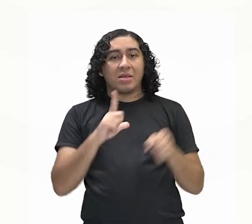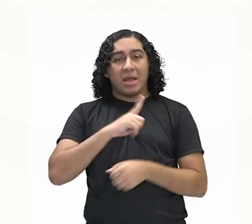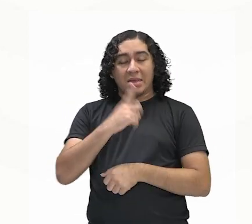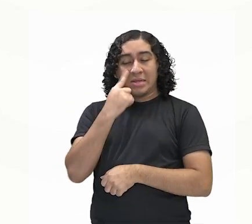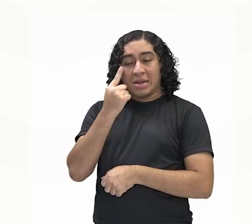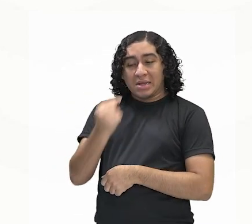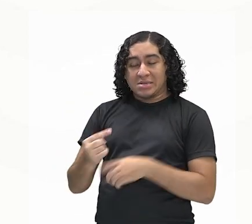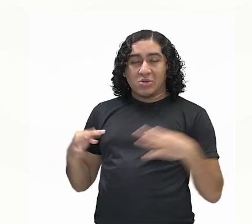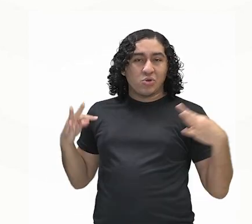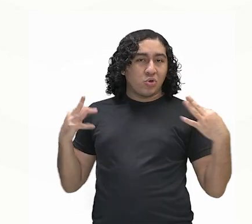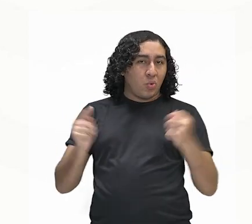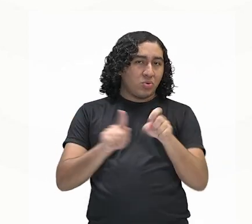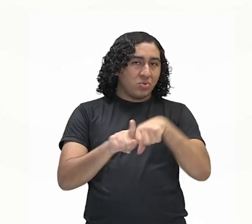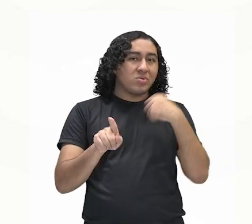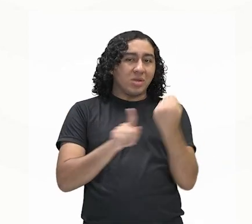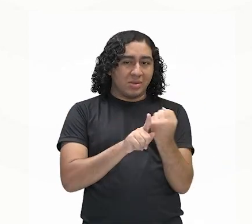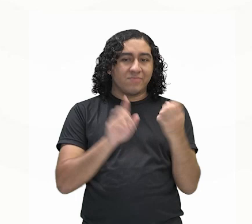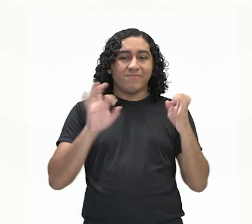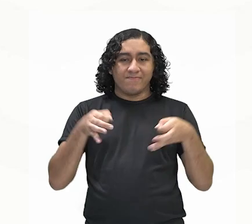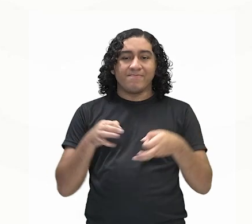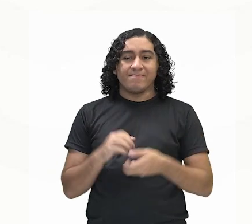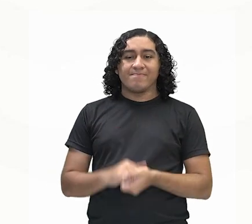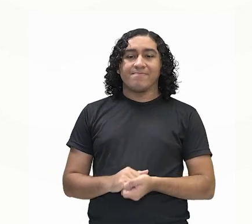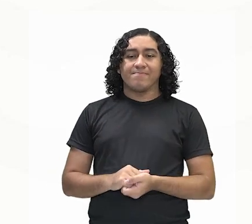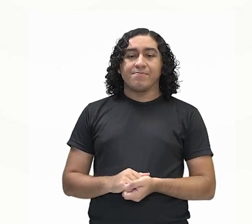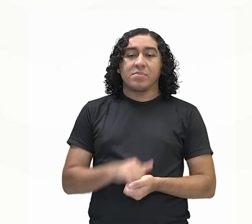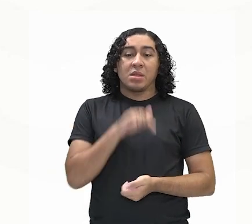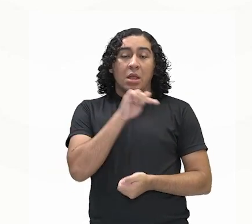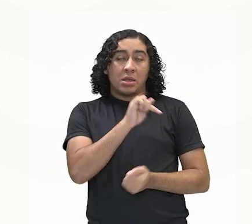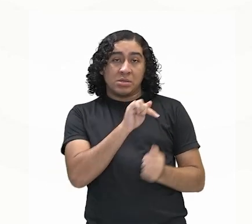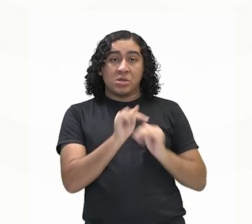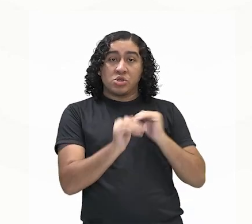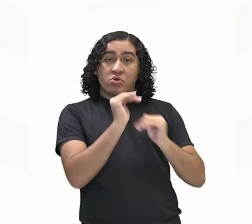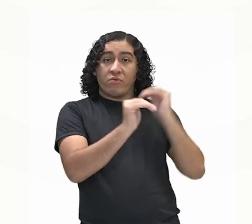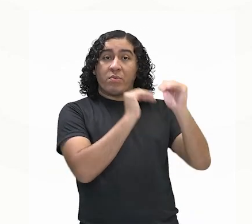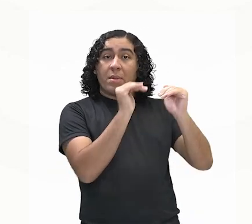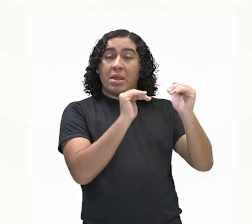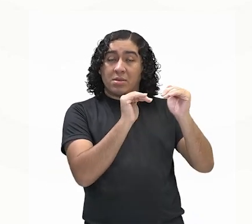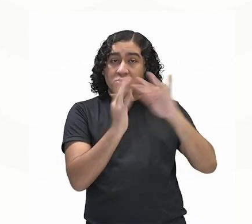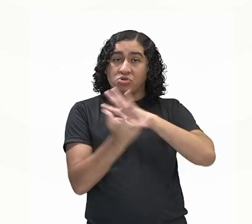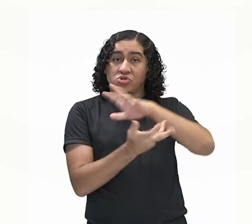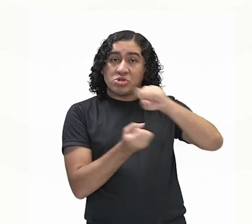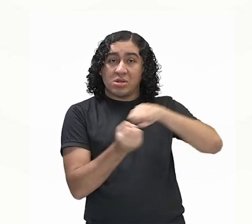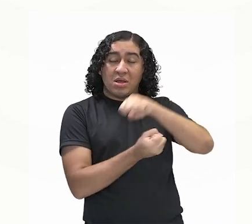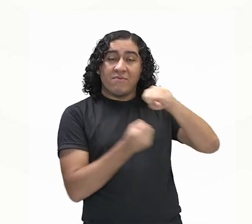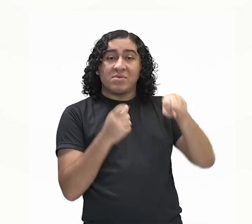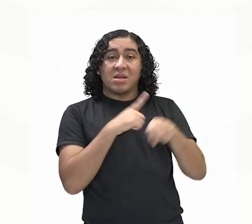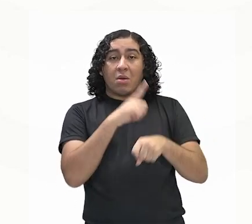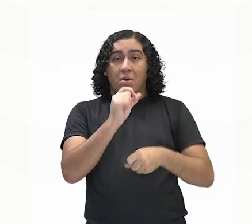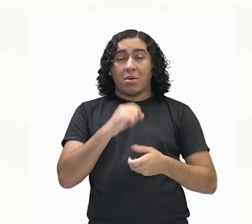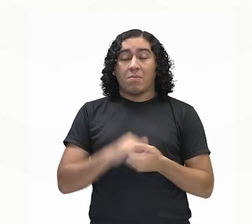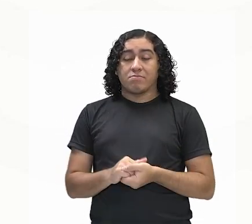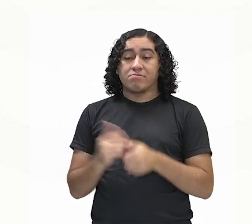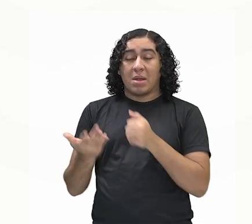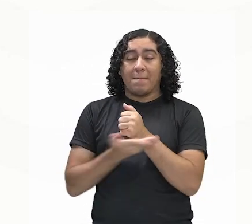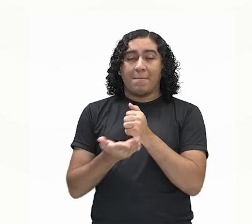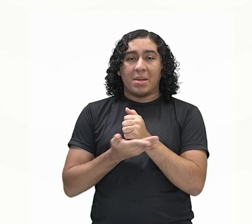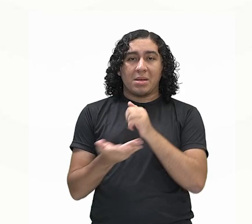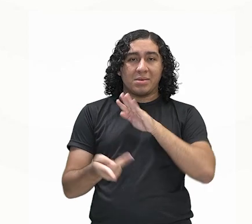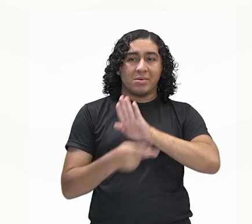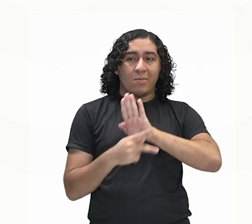últimos anos, certo? E esse desenvolvimento sustentável, ele tem um tripé